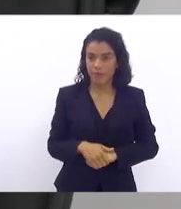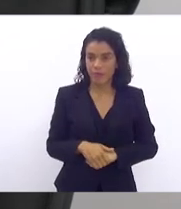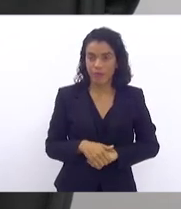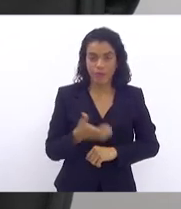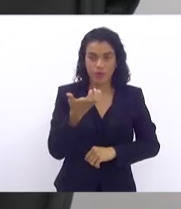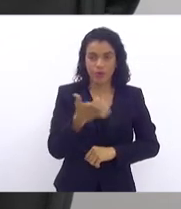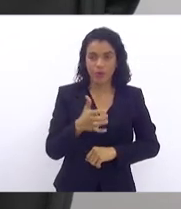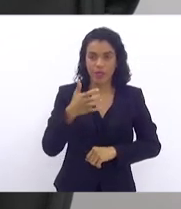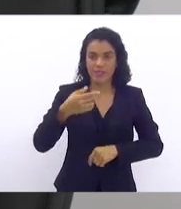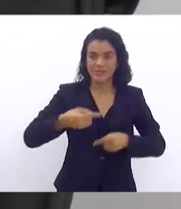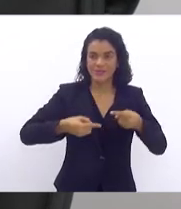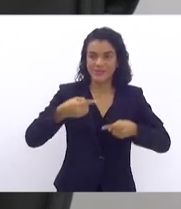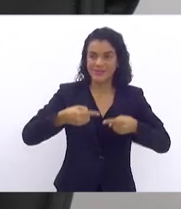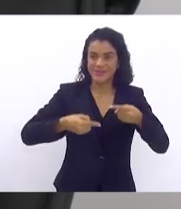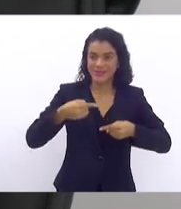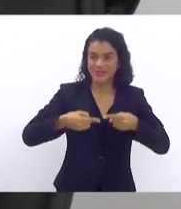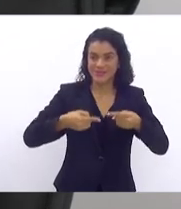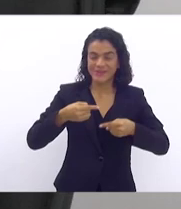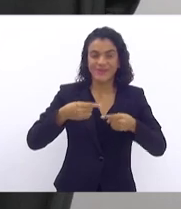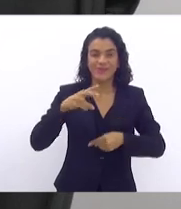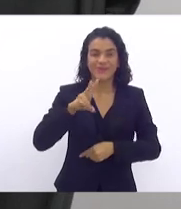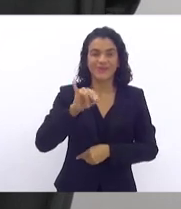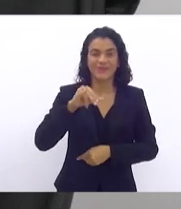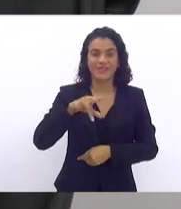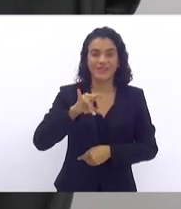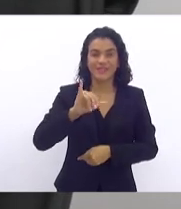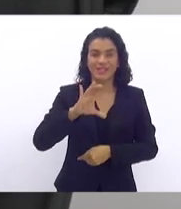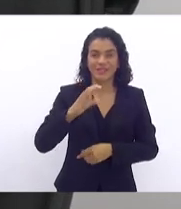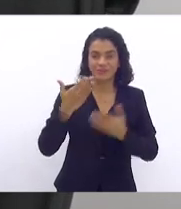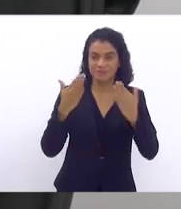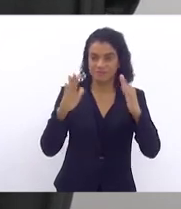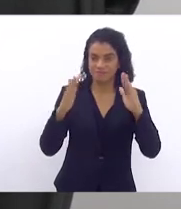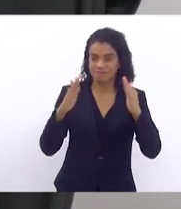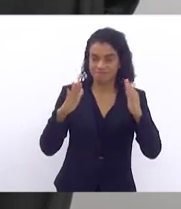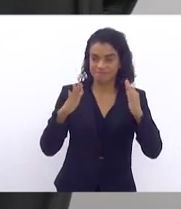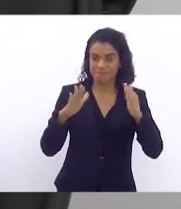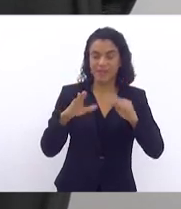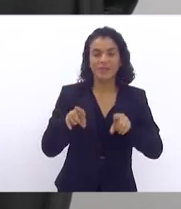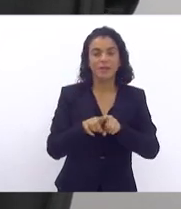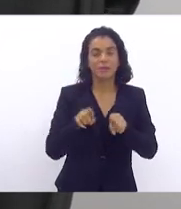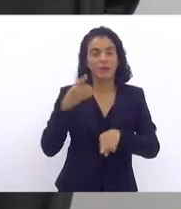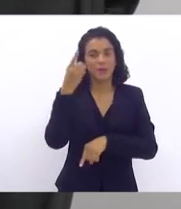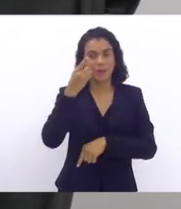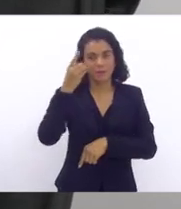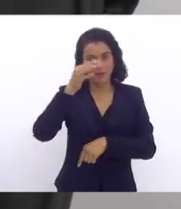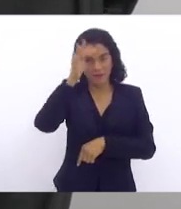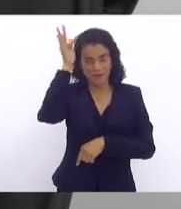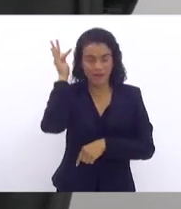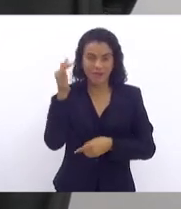não havendo quem queira discutir, para discutir, deputado Vinícius Cozzolino, parabenizando a Vossa Excelência, e ao deputado Fred também